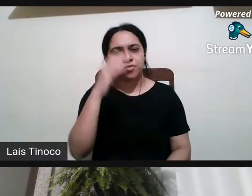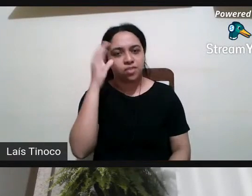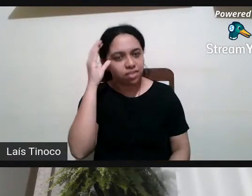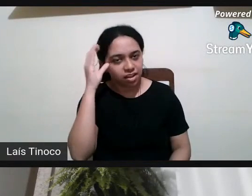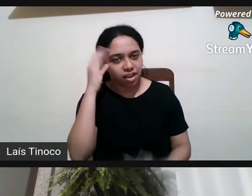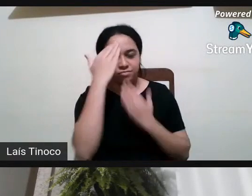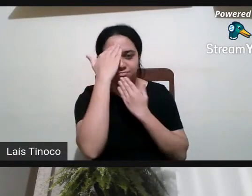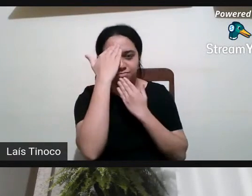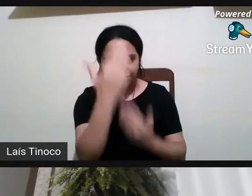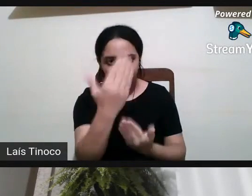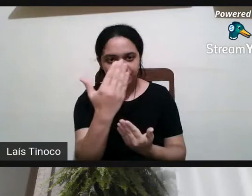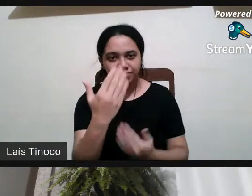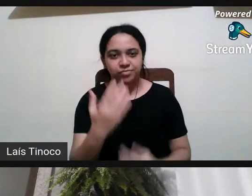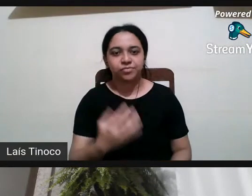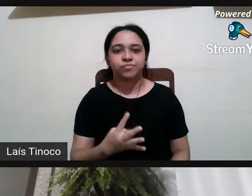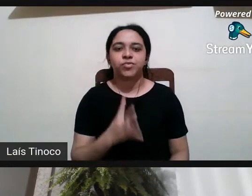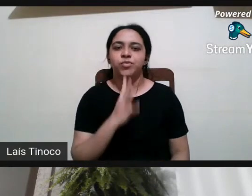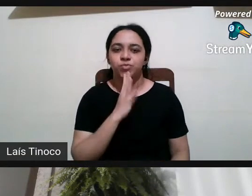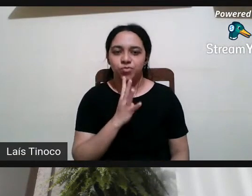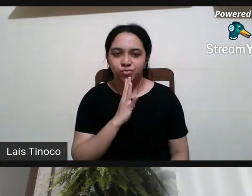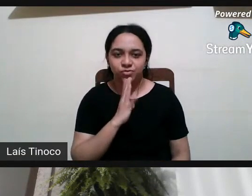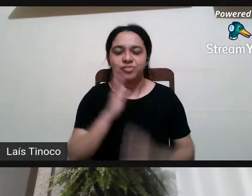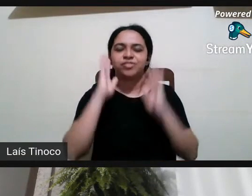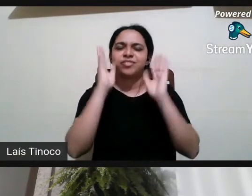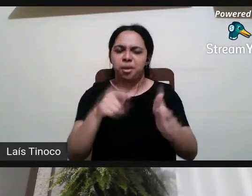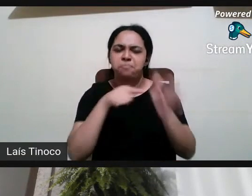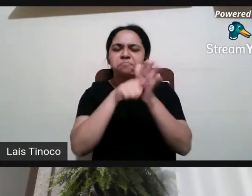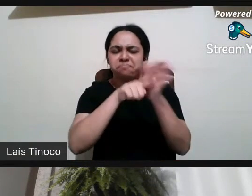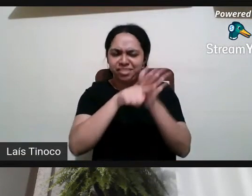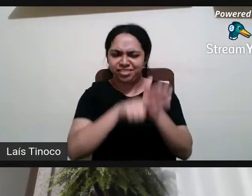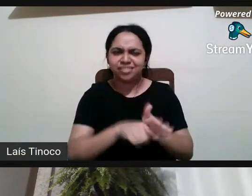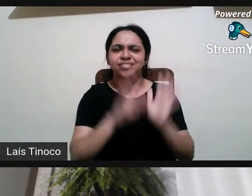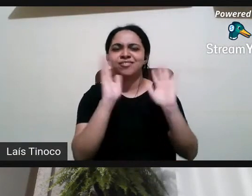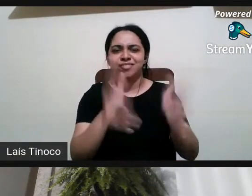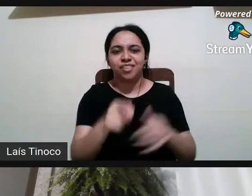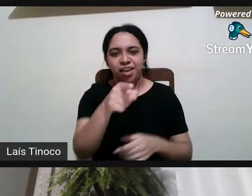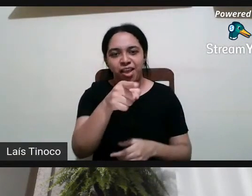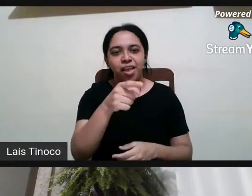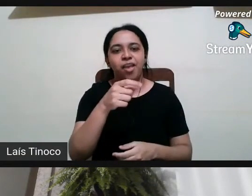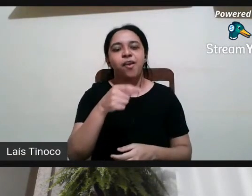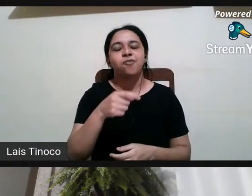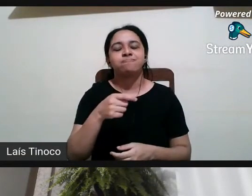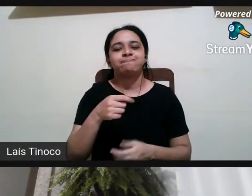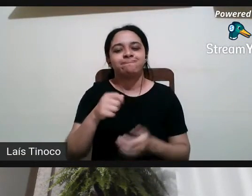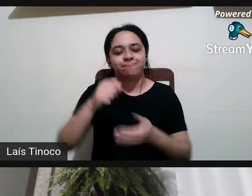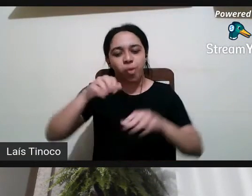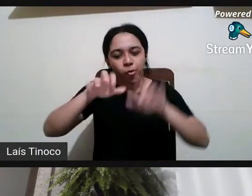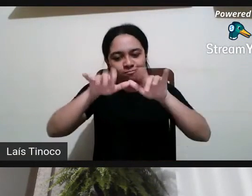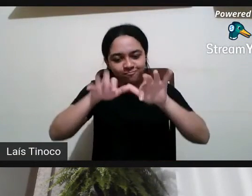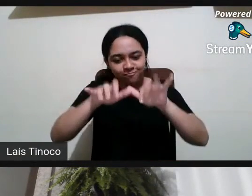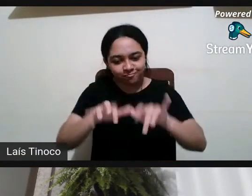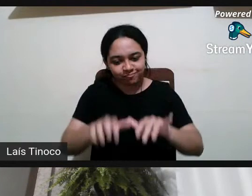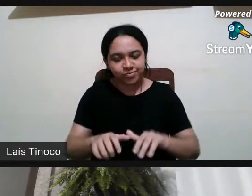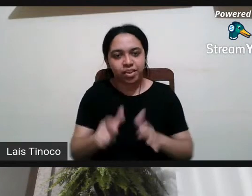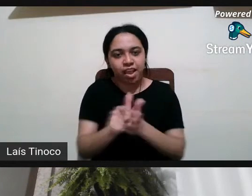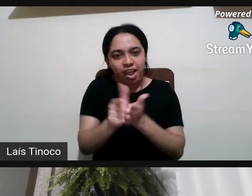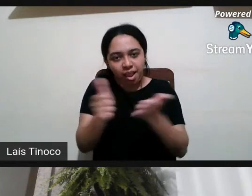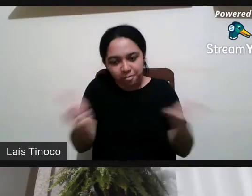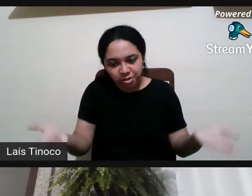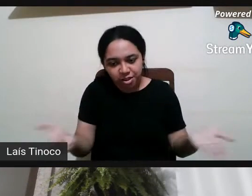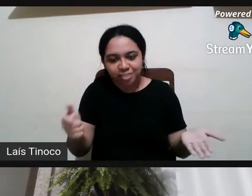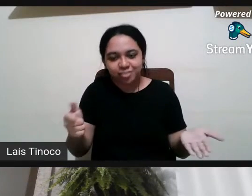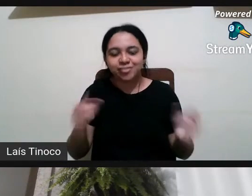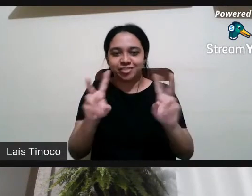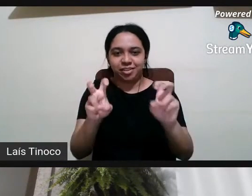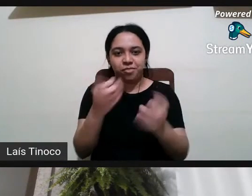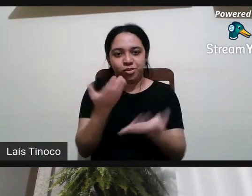obrigado. Eu já conheço bastante dessa pesquisa, porque recentemente escrevi uma reportagem sobre esse estudo,